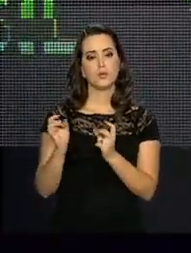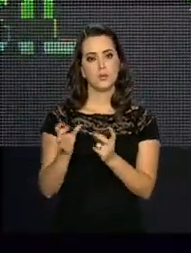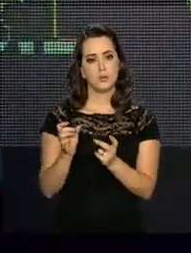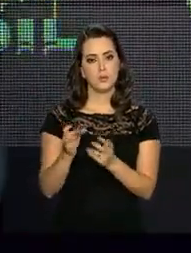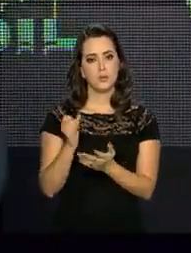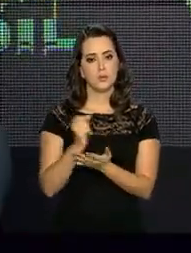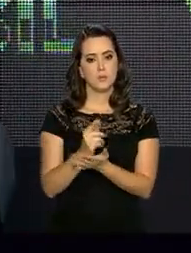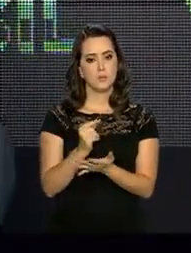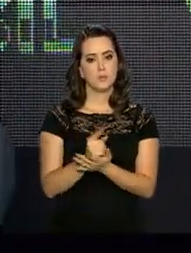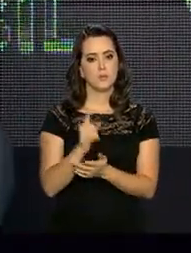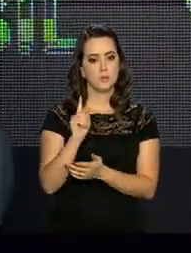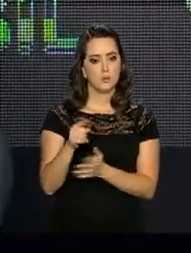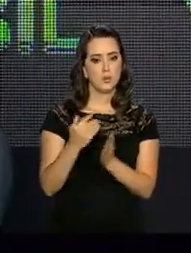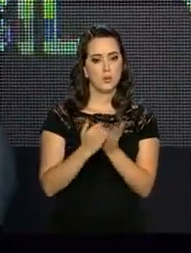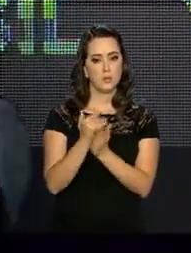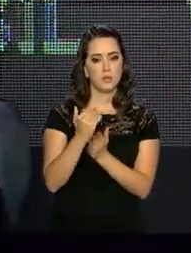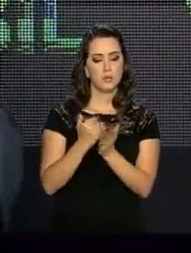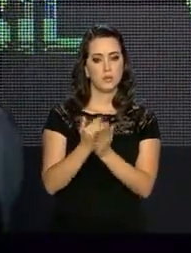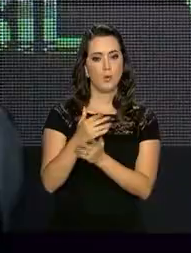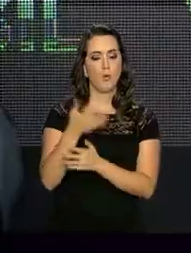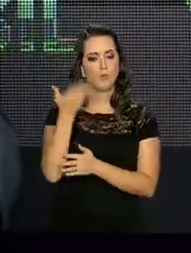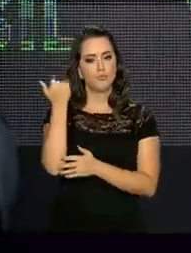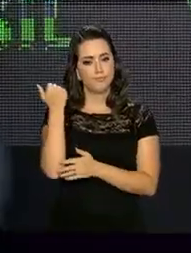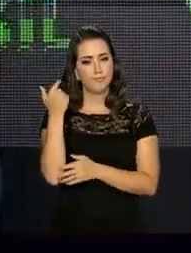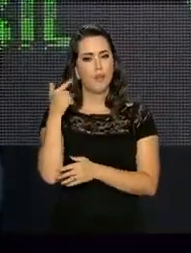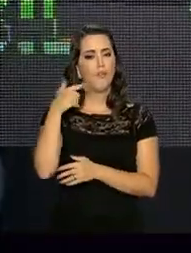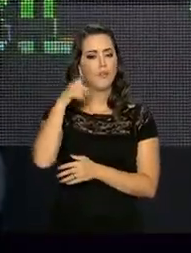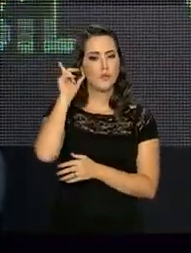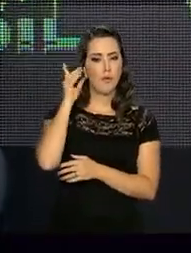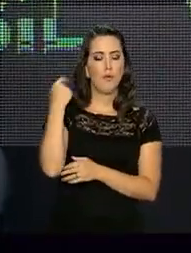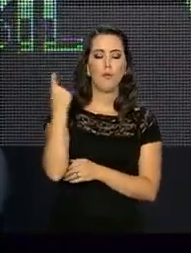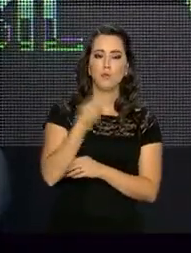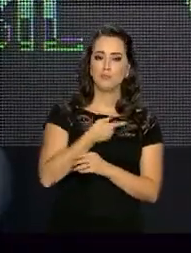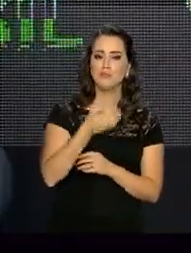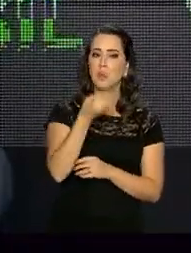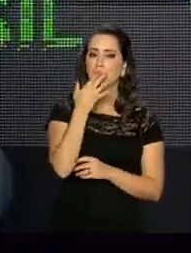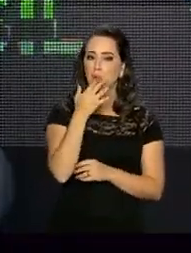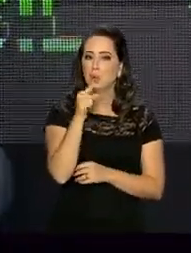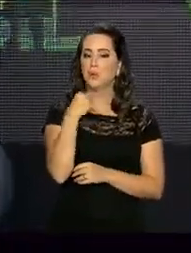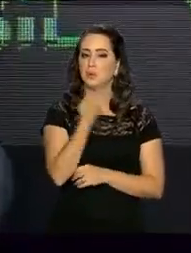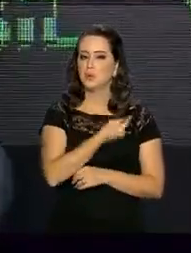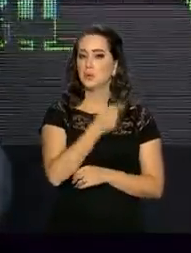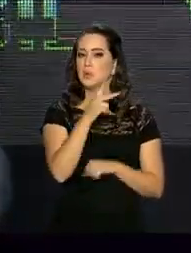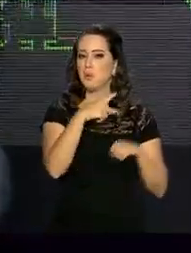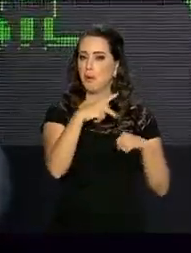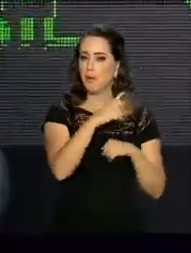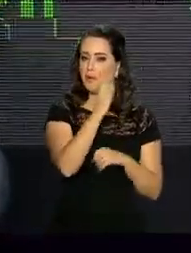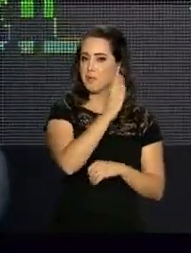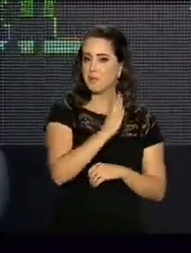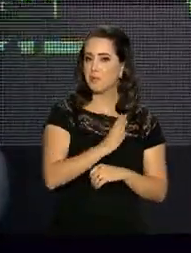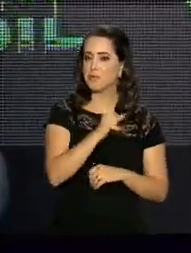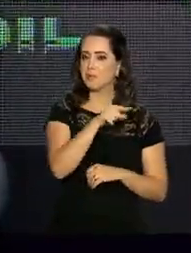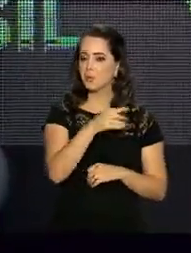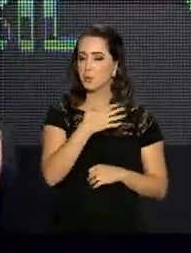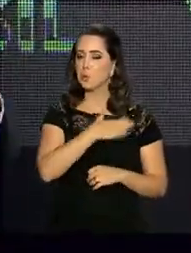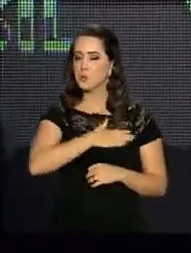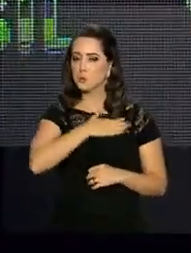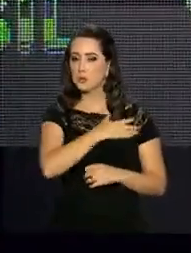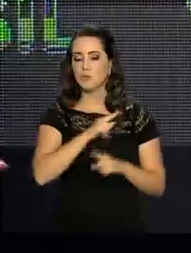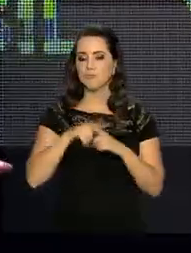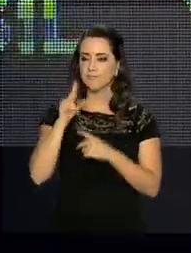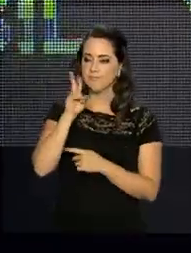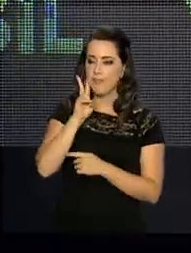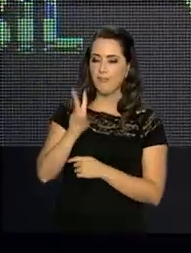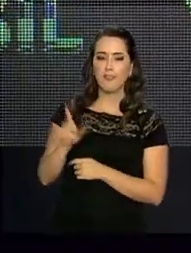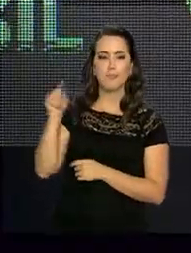muito, desde ontem, muito saudado no nosso país, pela imprensa, pelo povo brasileiro, e eu